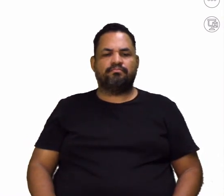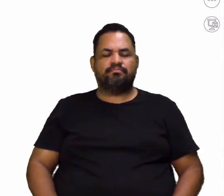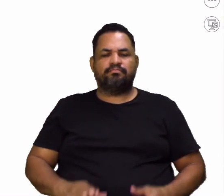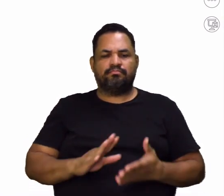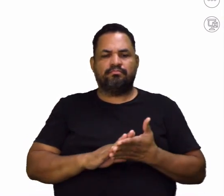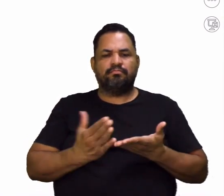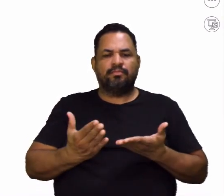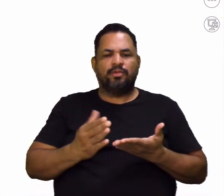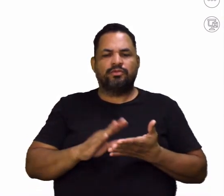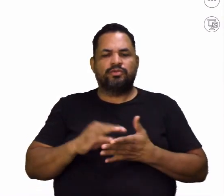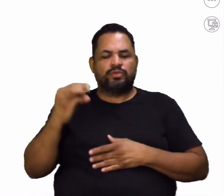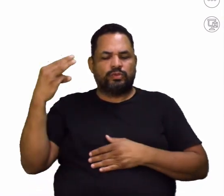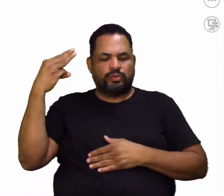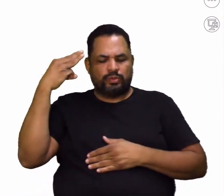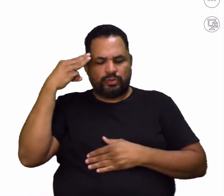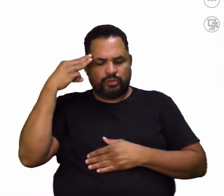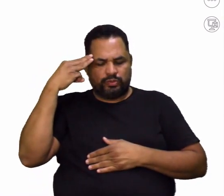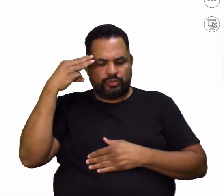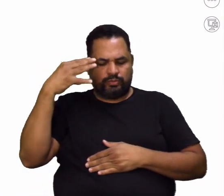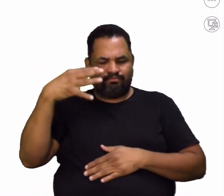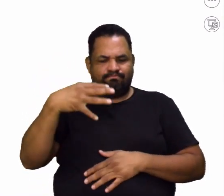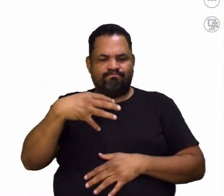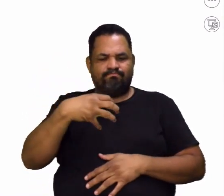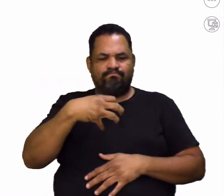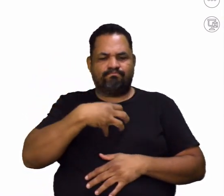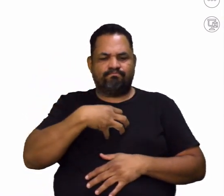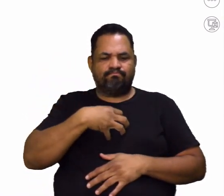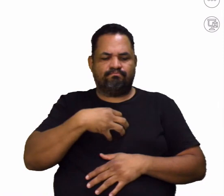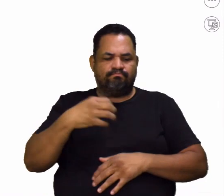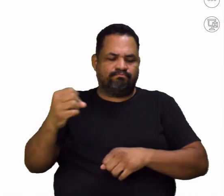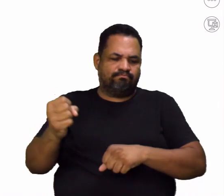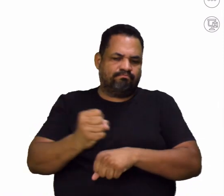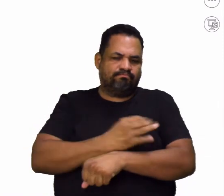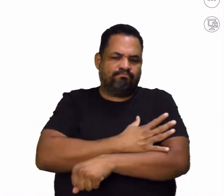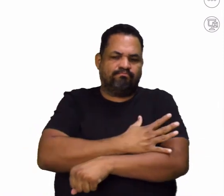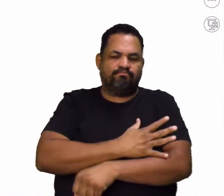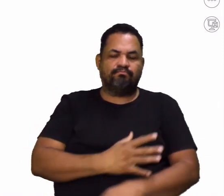recortes fundos da memória emocional